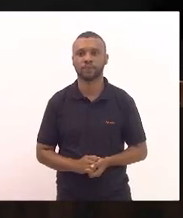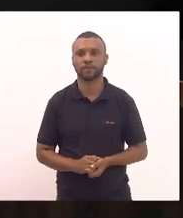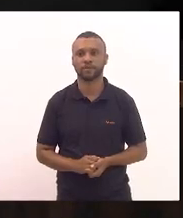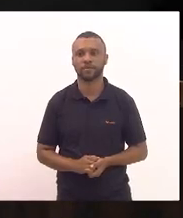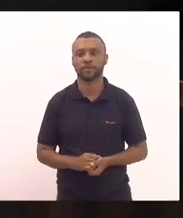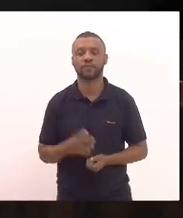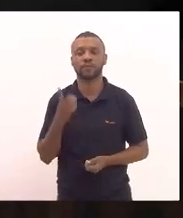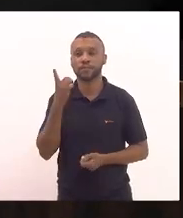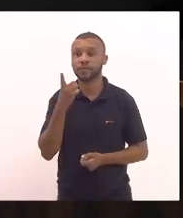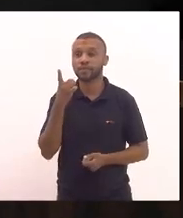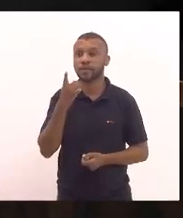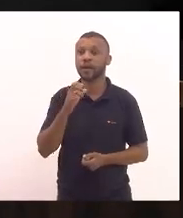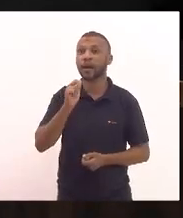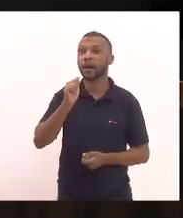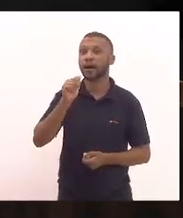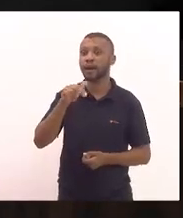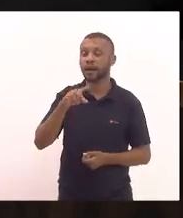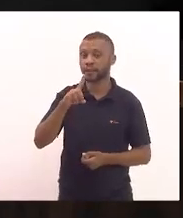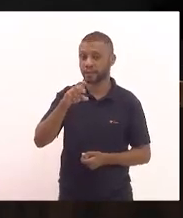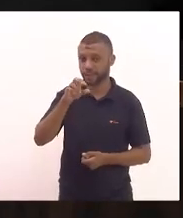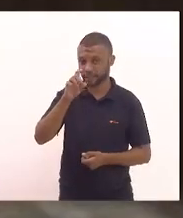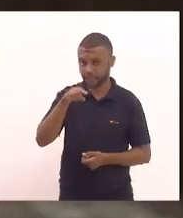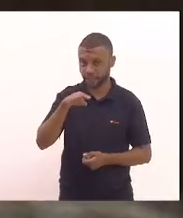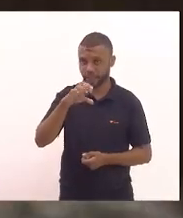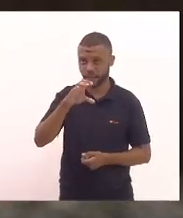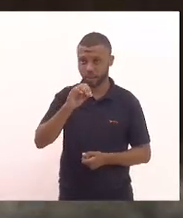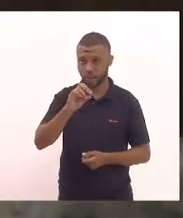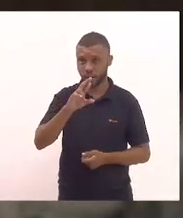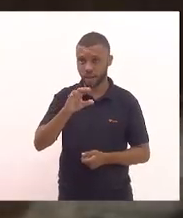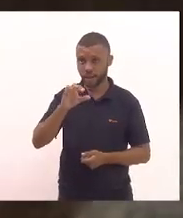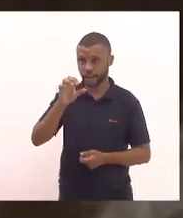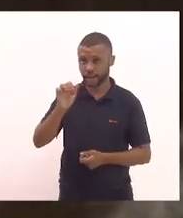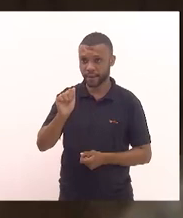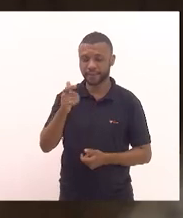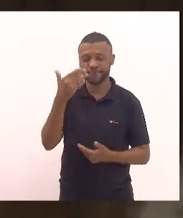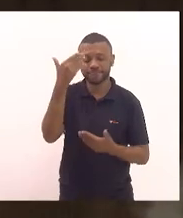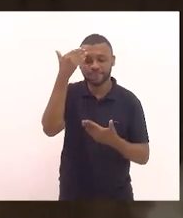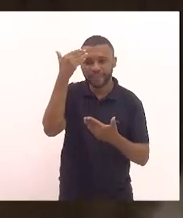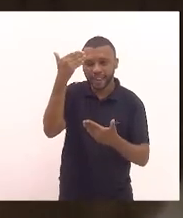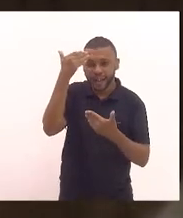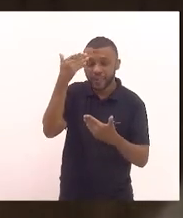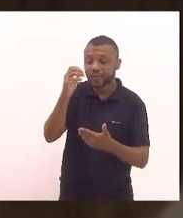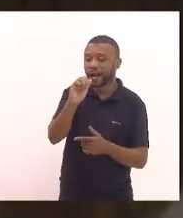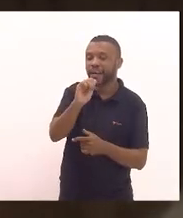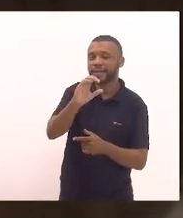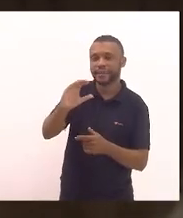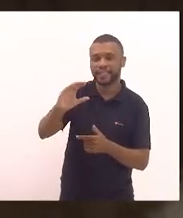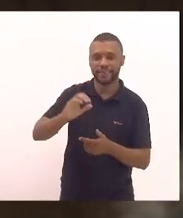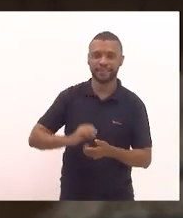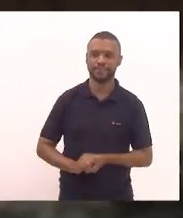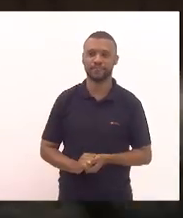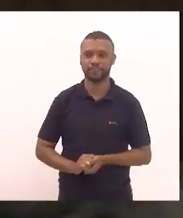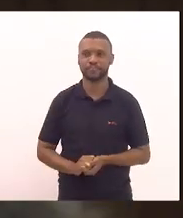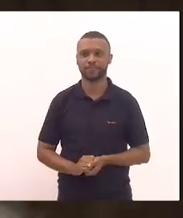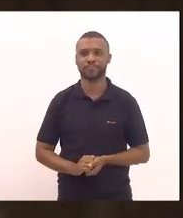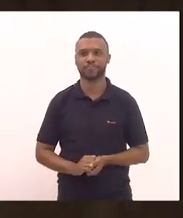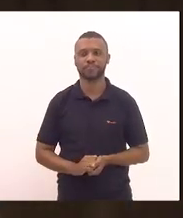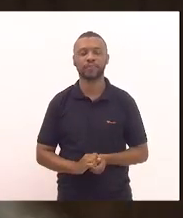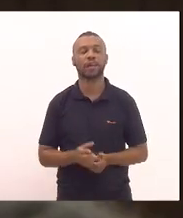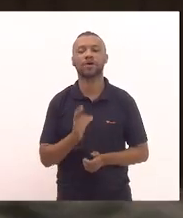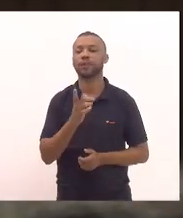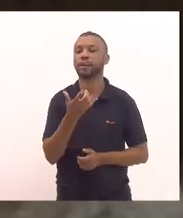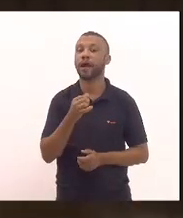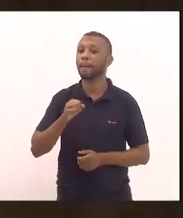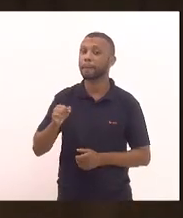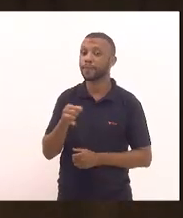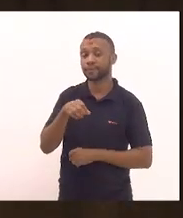Deputado André Gustavo Corrêa. Obrigado, André Luiz Ceciliano. Presidente, é só para registrar,